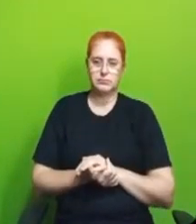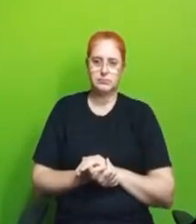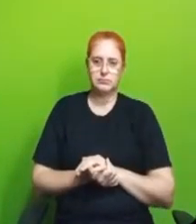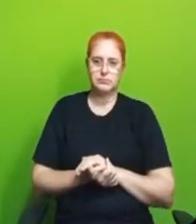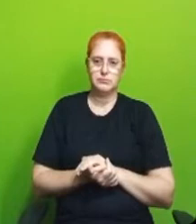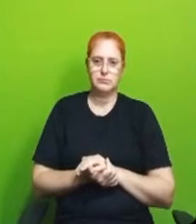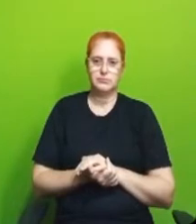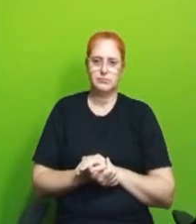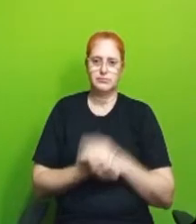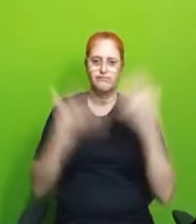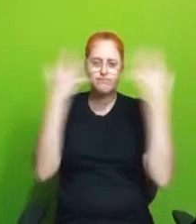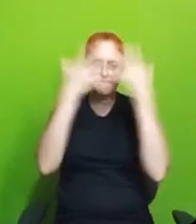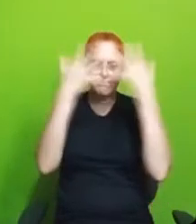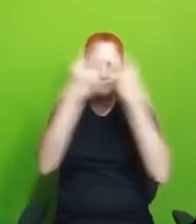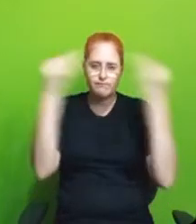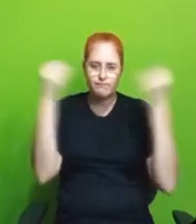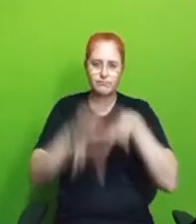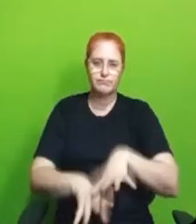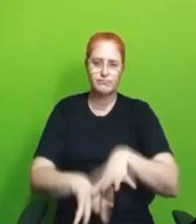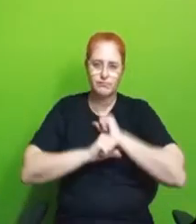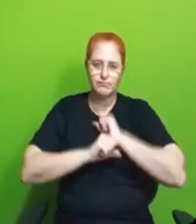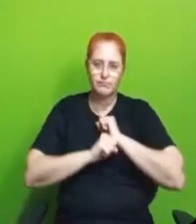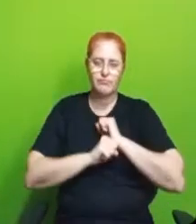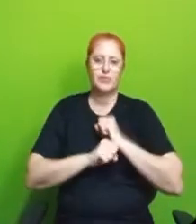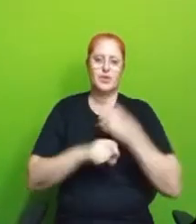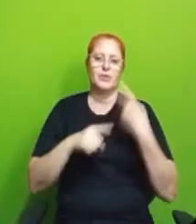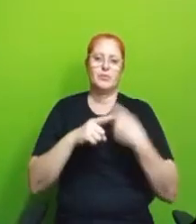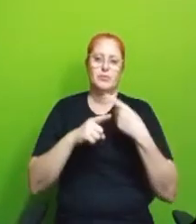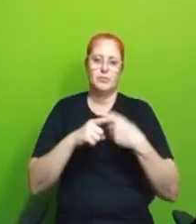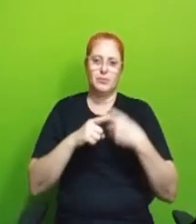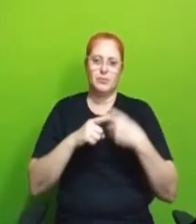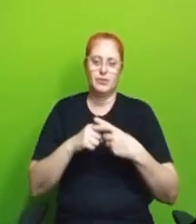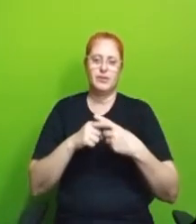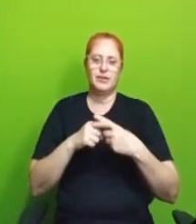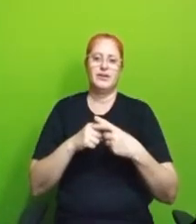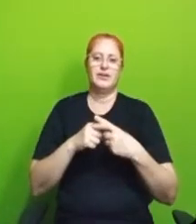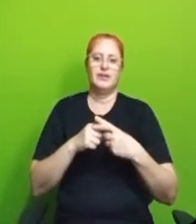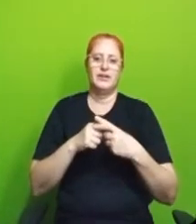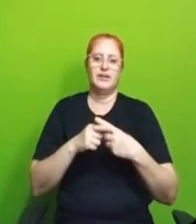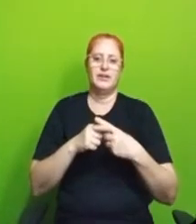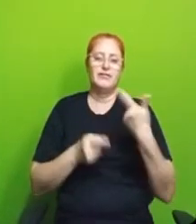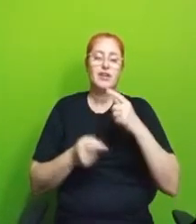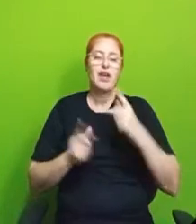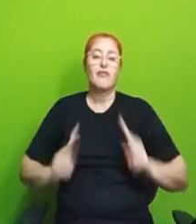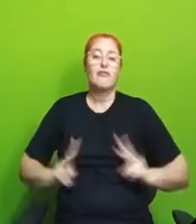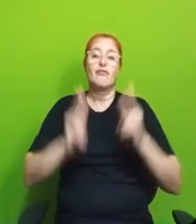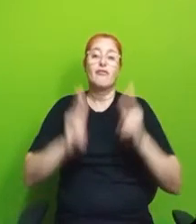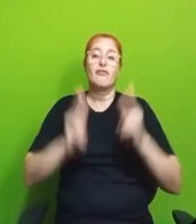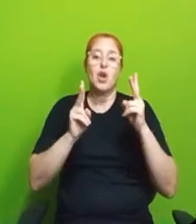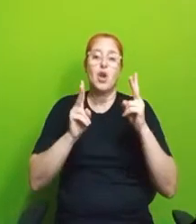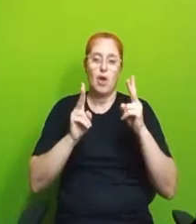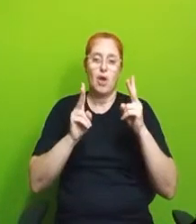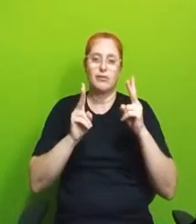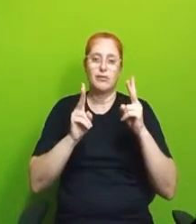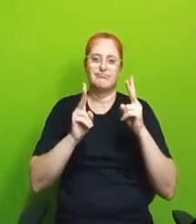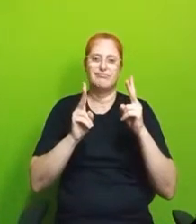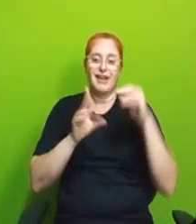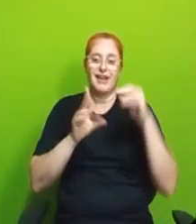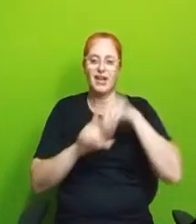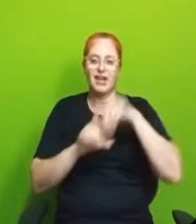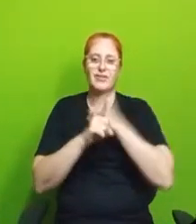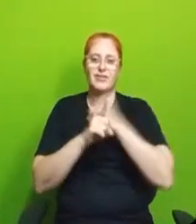invisível de apropriação, né? É só porque esse trabalho é desvalorizado do ponto de vista da sociedade que essa